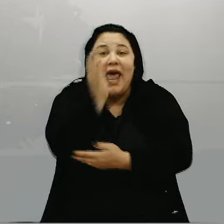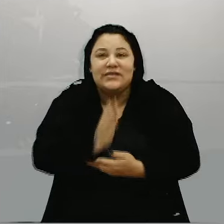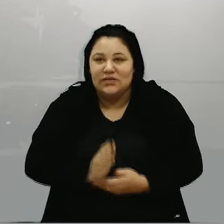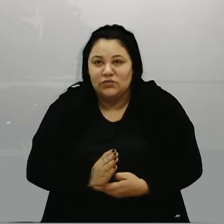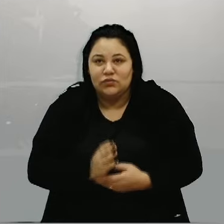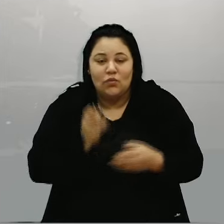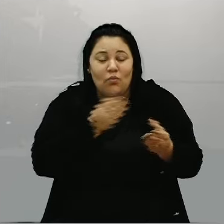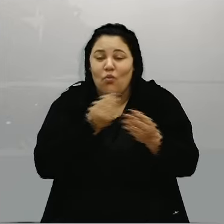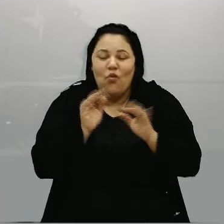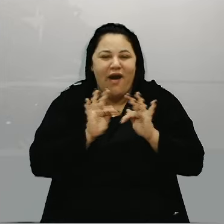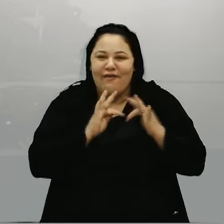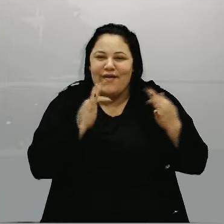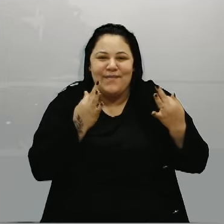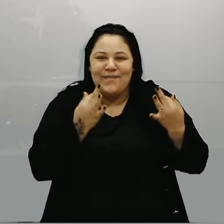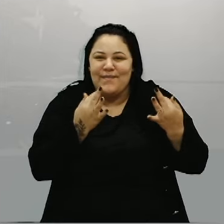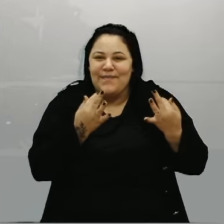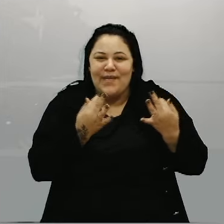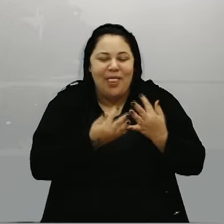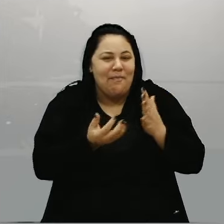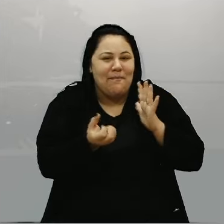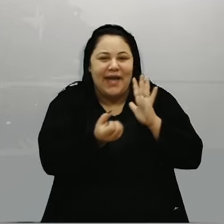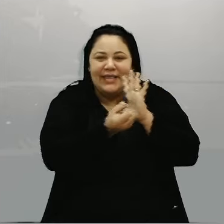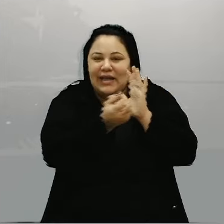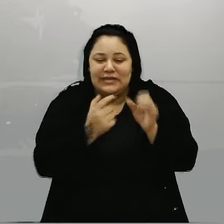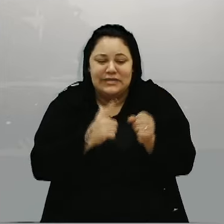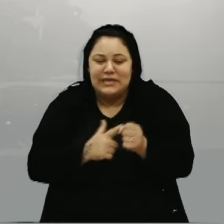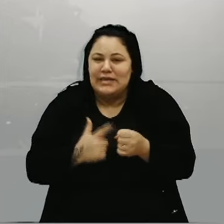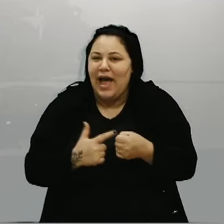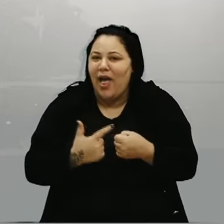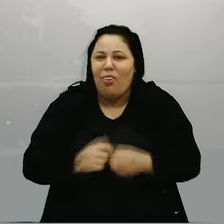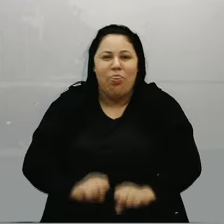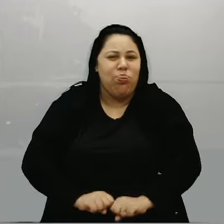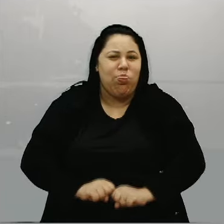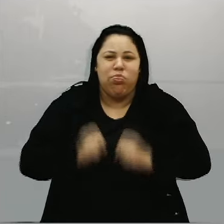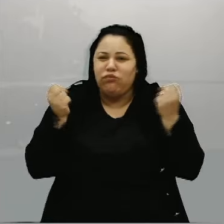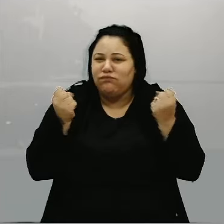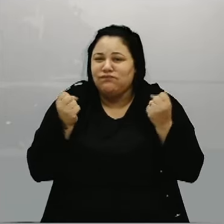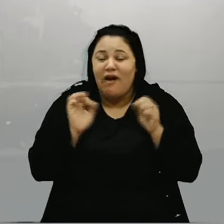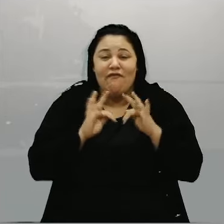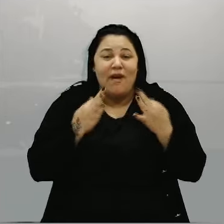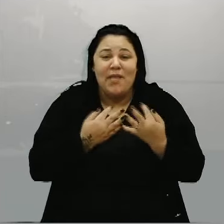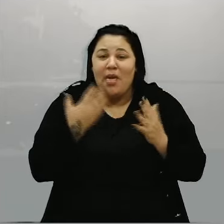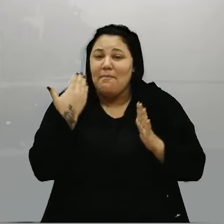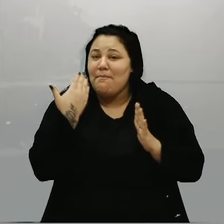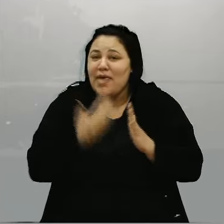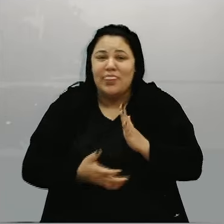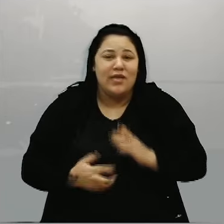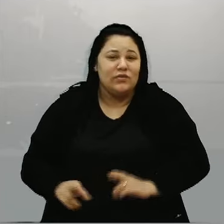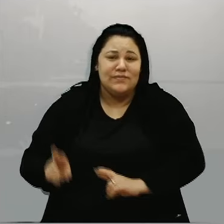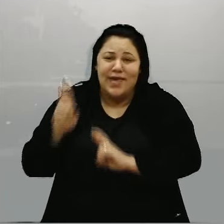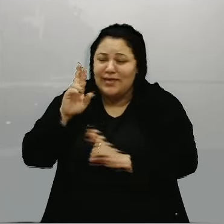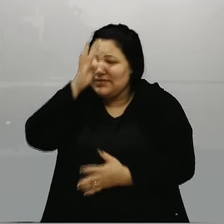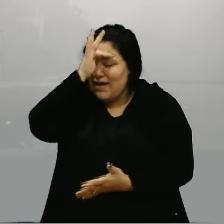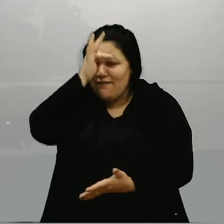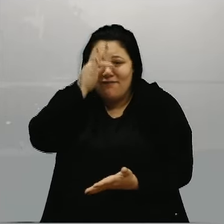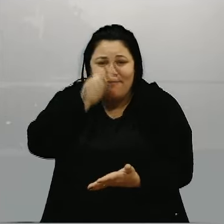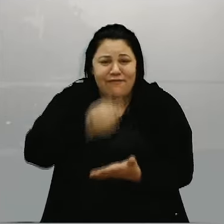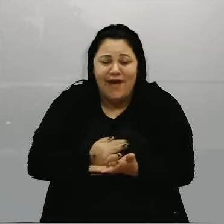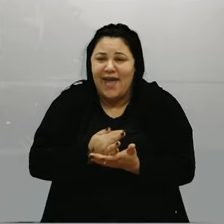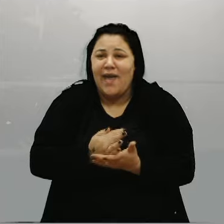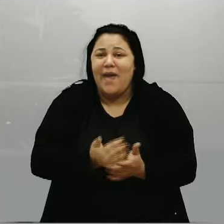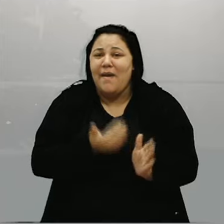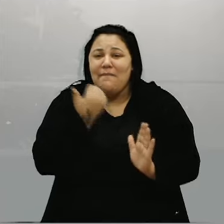foram assoladas cidades foram destruídas né famílias perderam a esperança a fé perderam